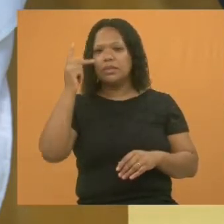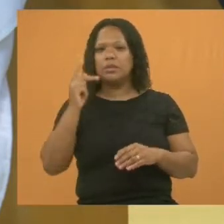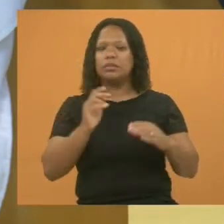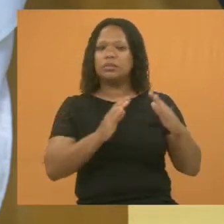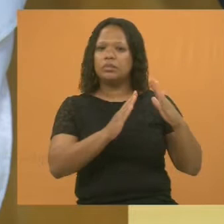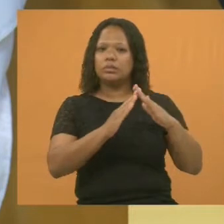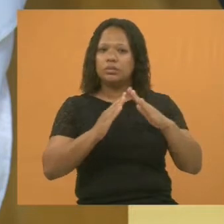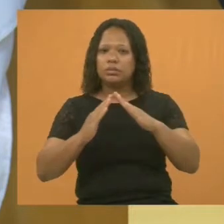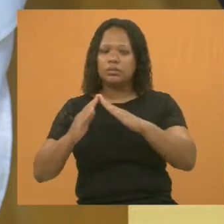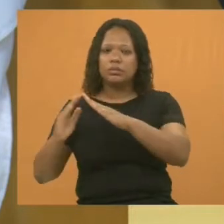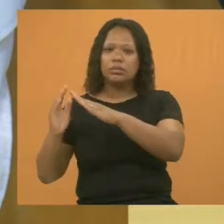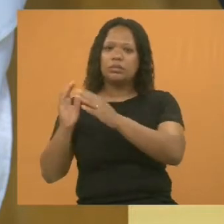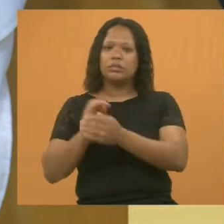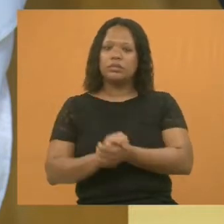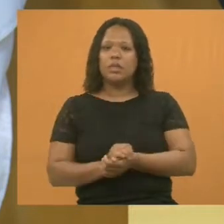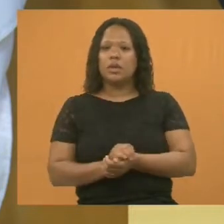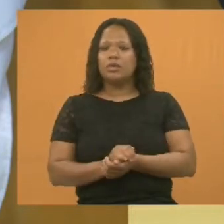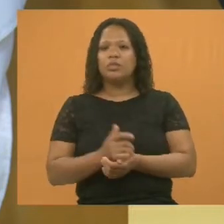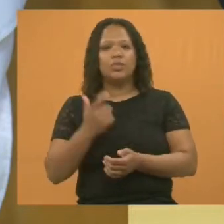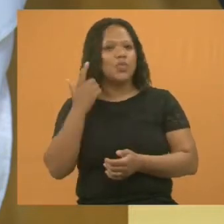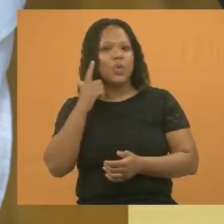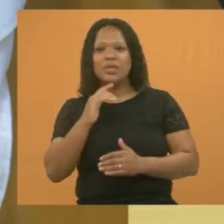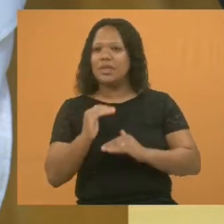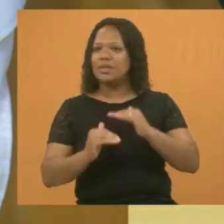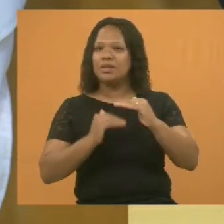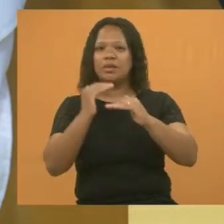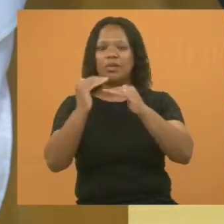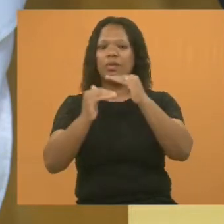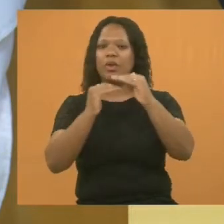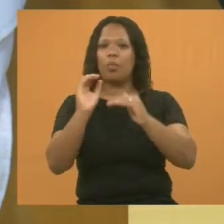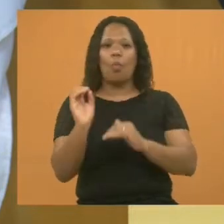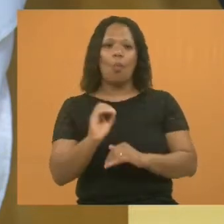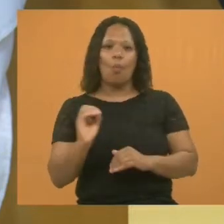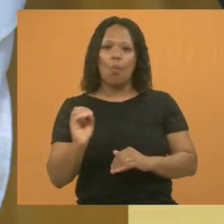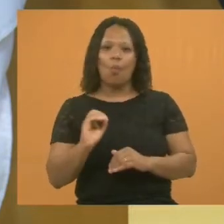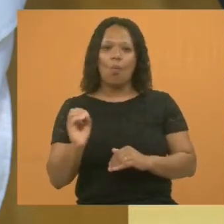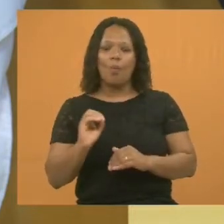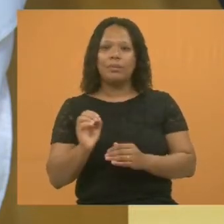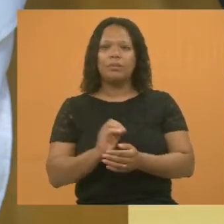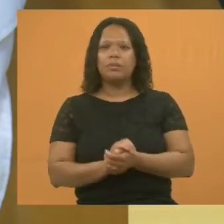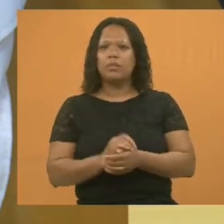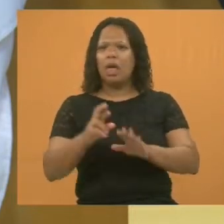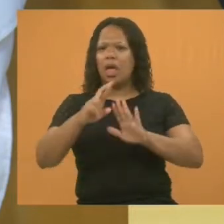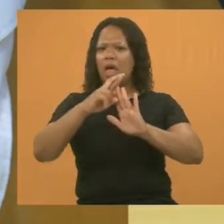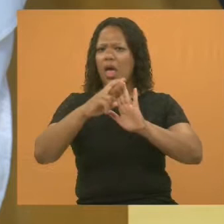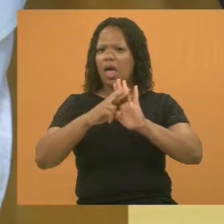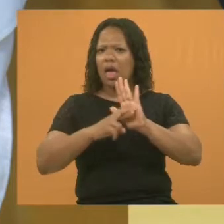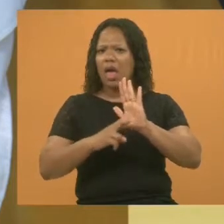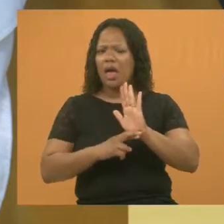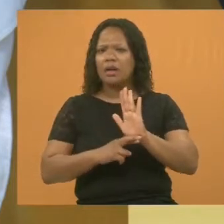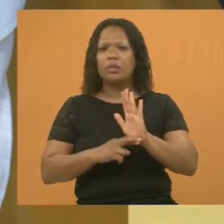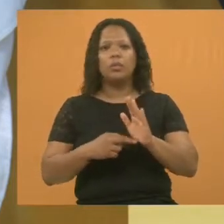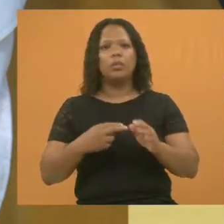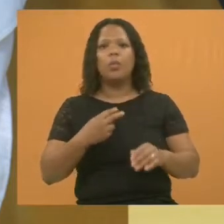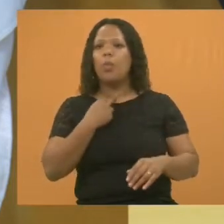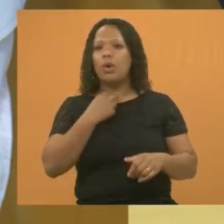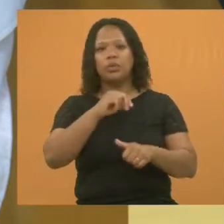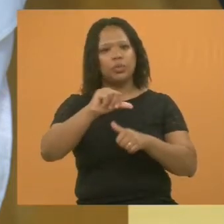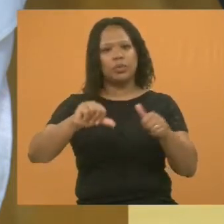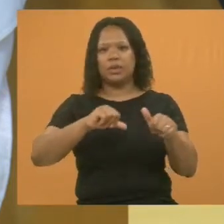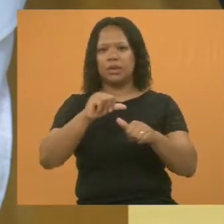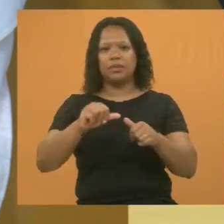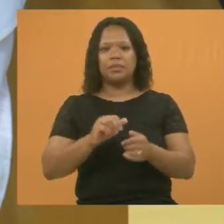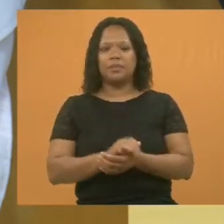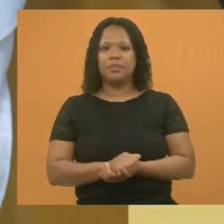sendo, portanto, capaz de desenvolver coisa alguma, uma vez que regras são coisas imutáveis e não se